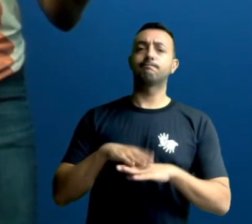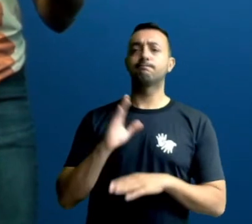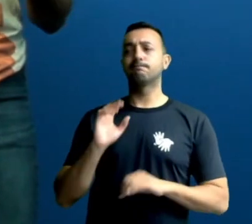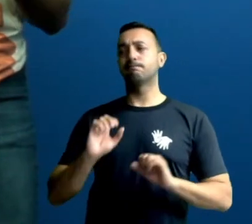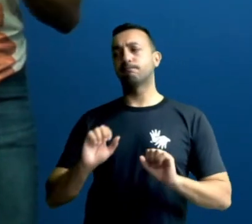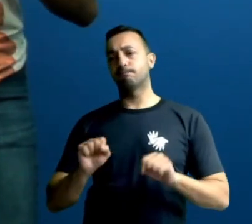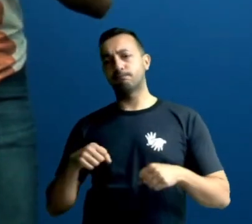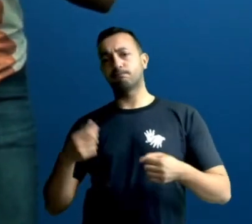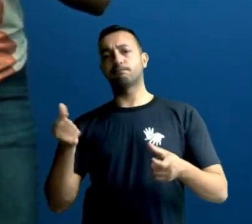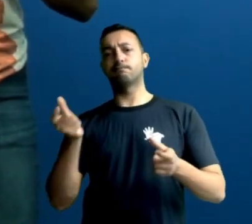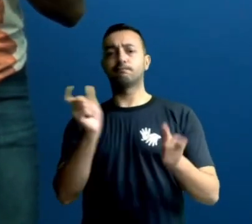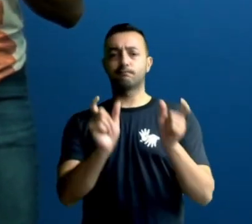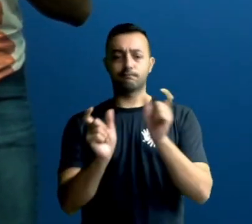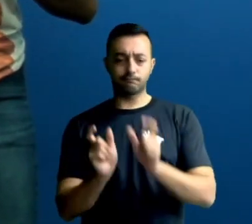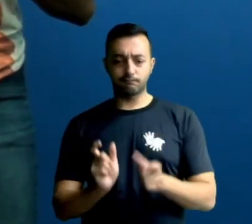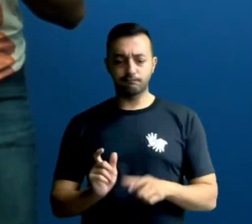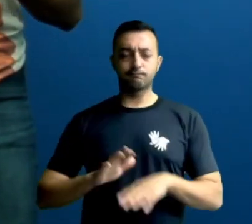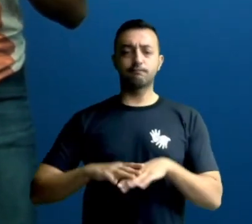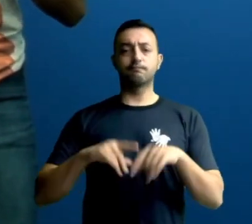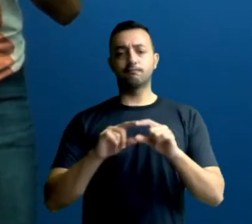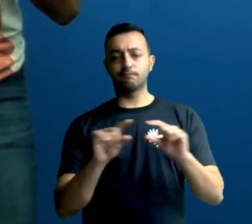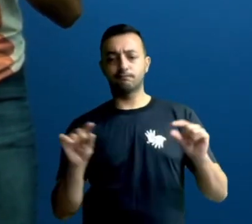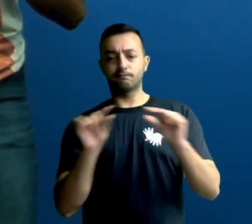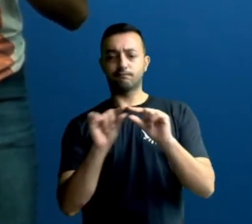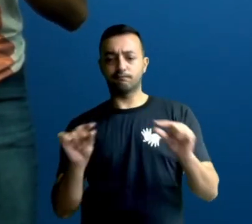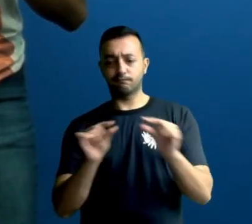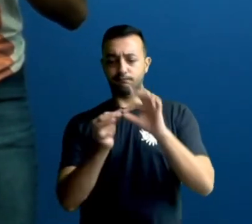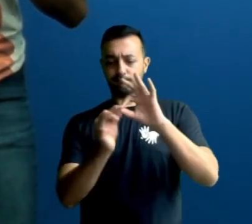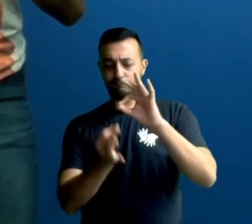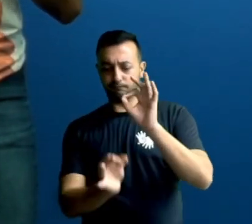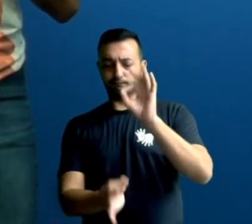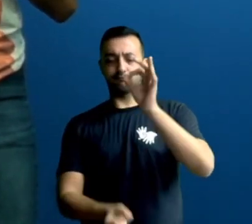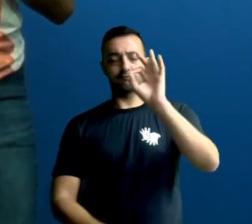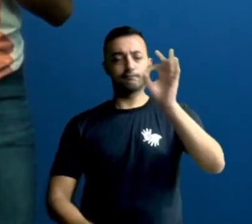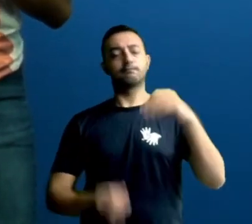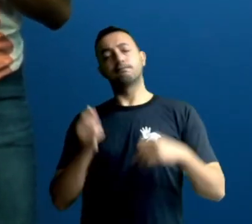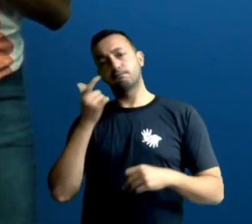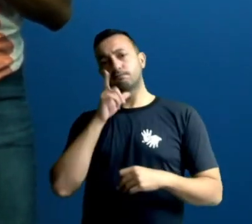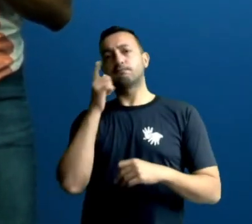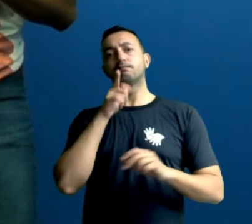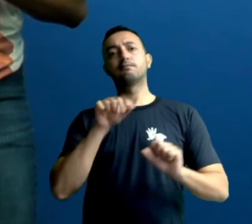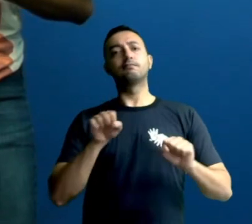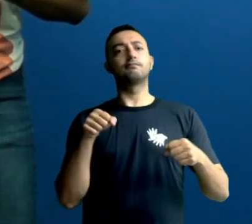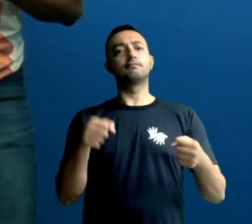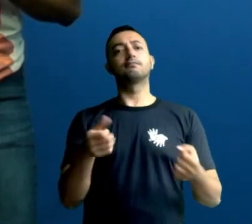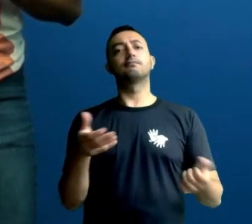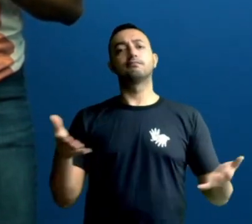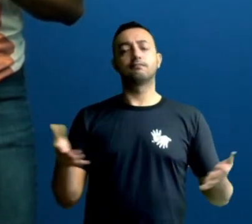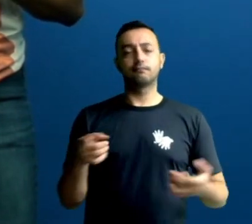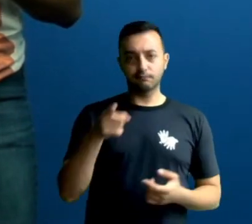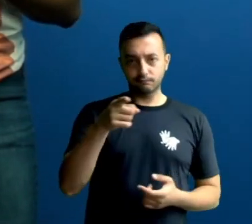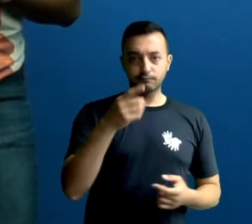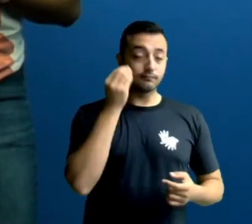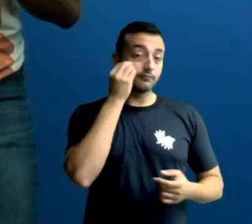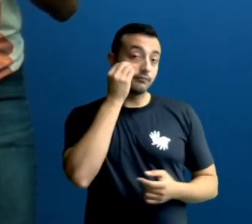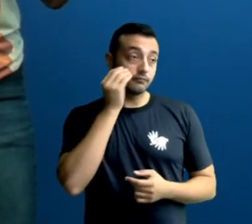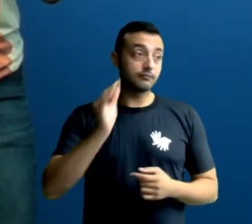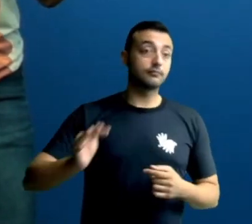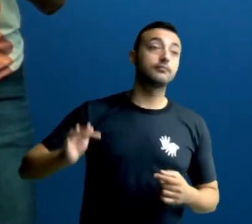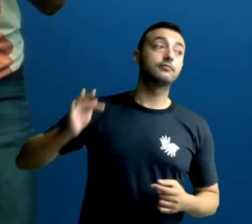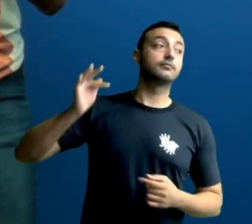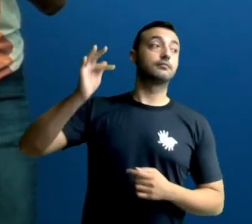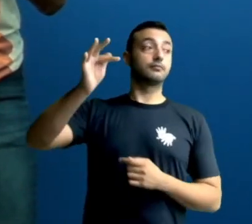ficando ainda maior e você vai escrevendo mais e mais. E a tua linguagem, se você começar a partir de hoje, você verá que daqui a um